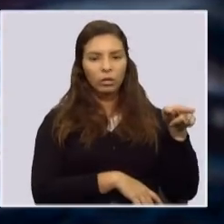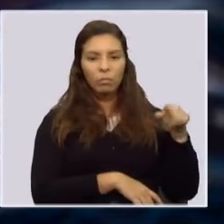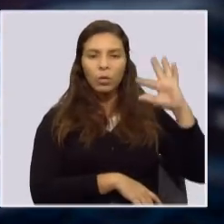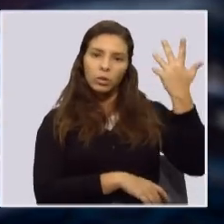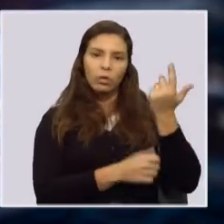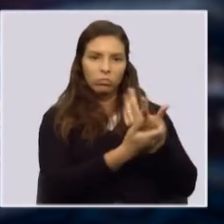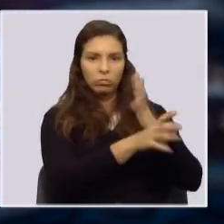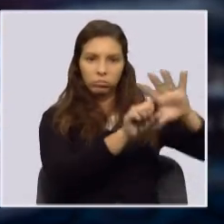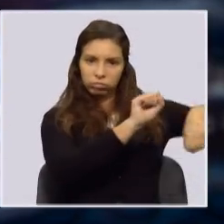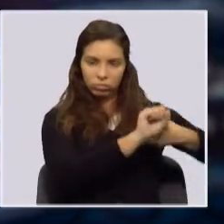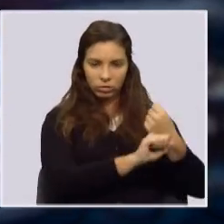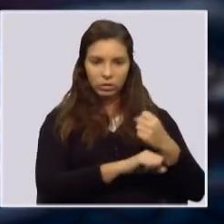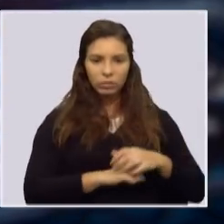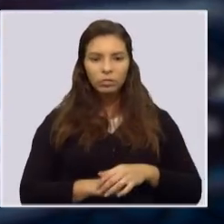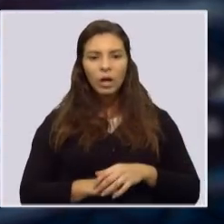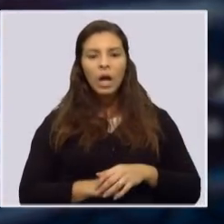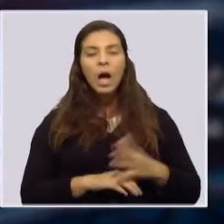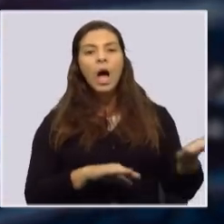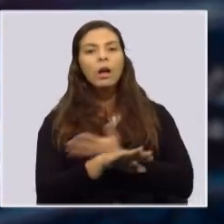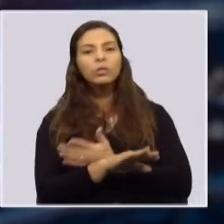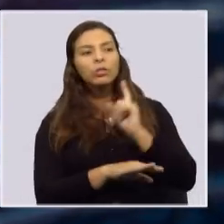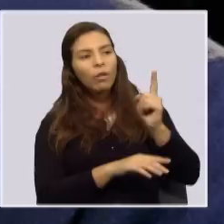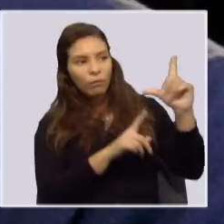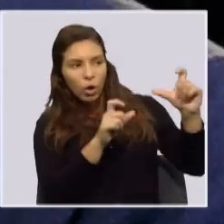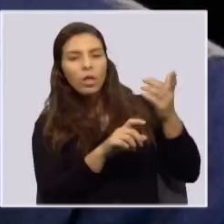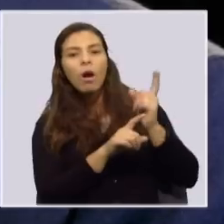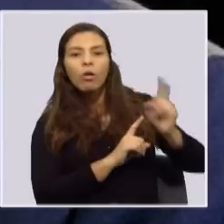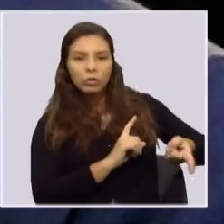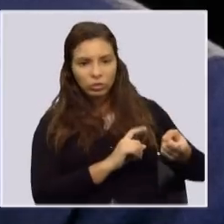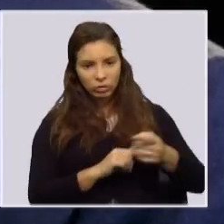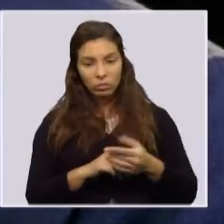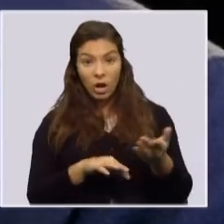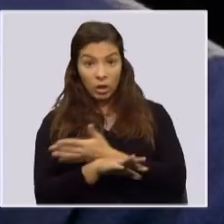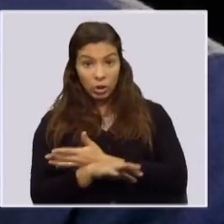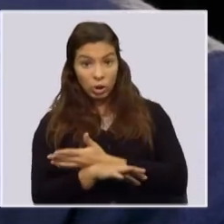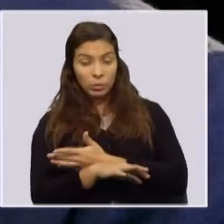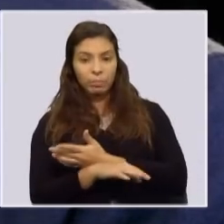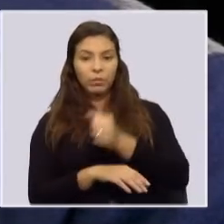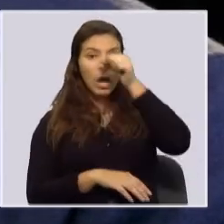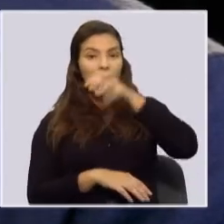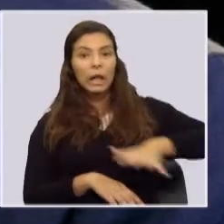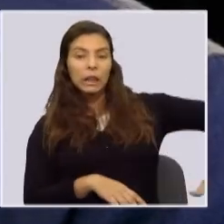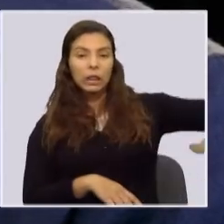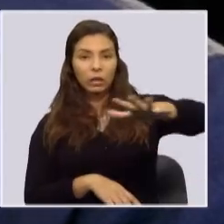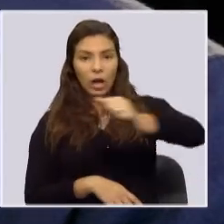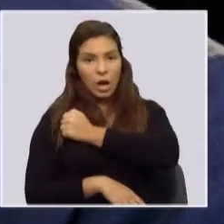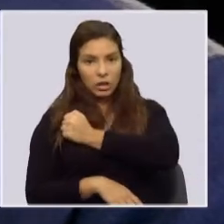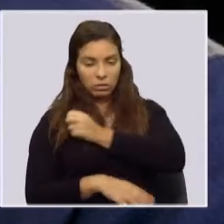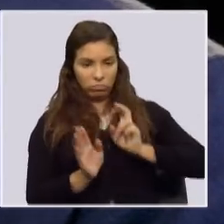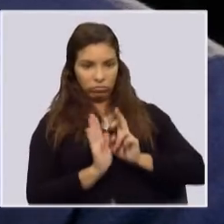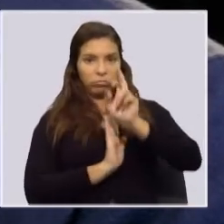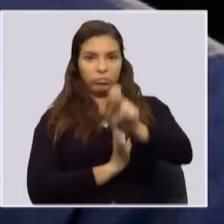ano passado. O que é que está por trás desta foto? Quando o Presidente da República entra no quintal